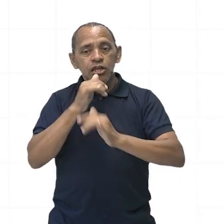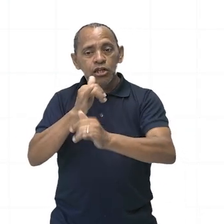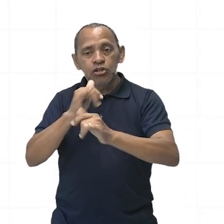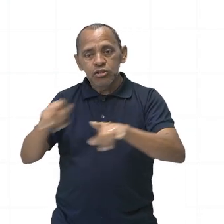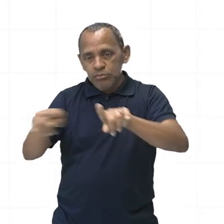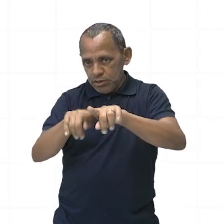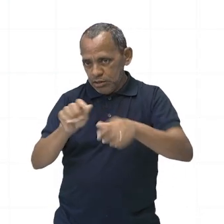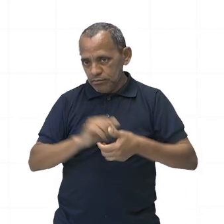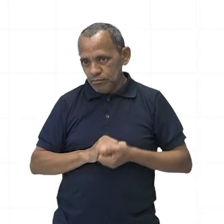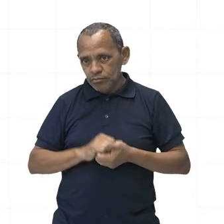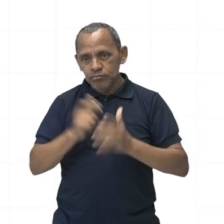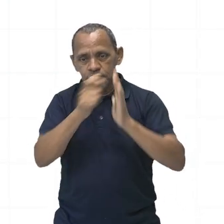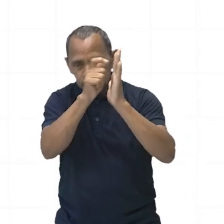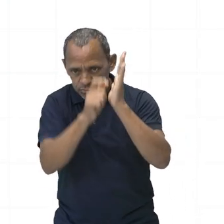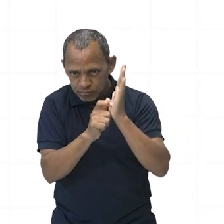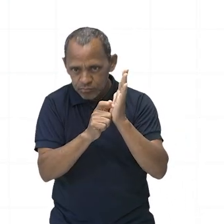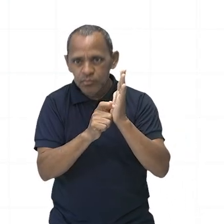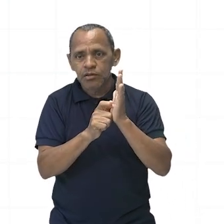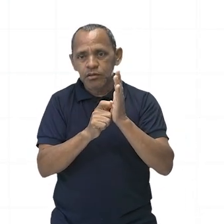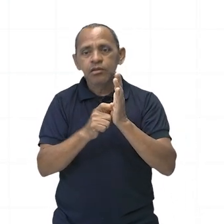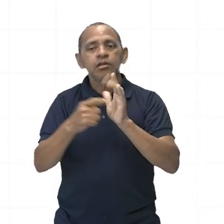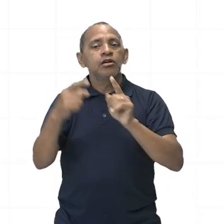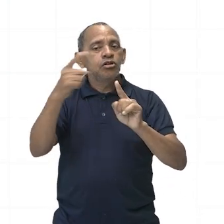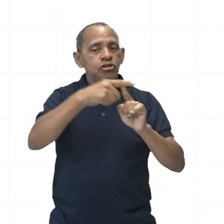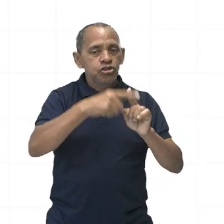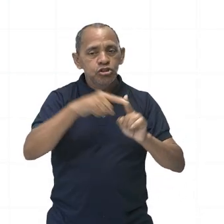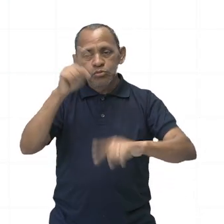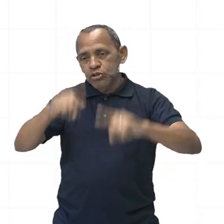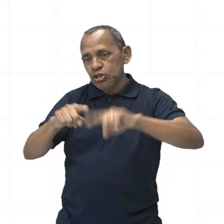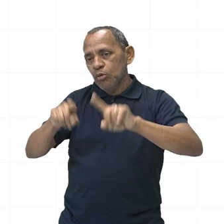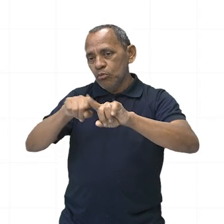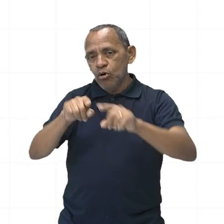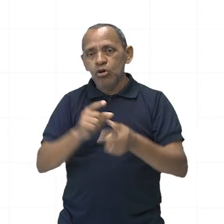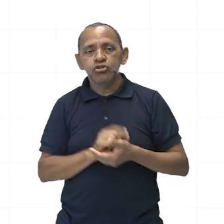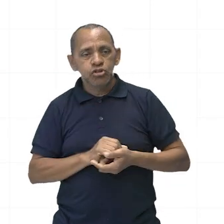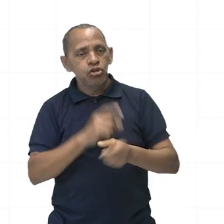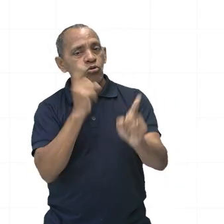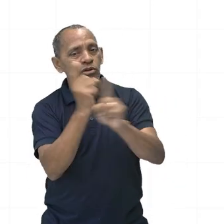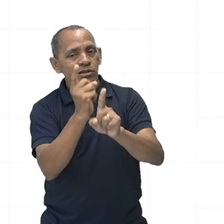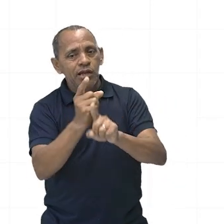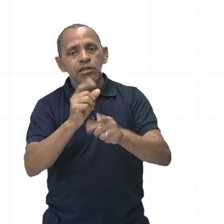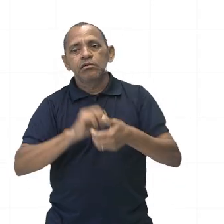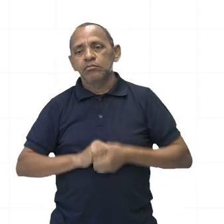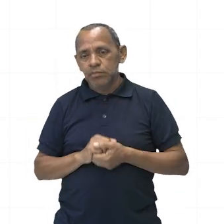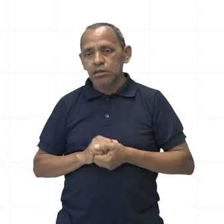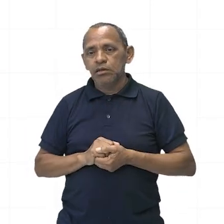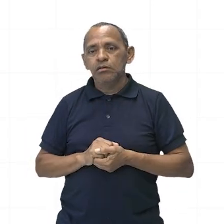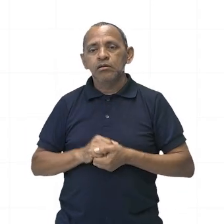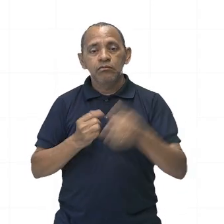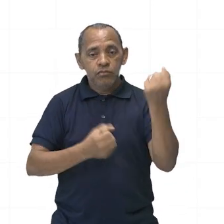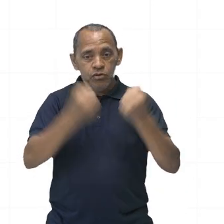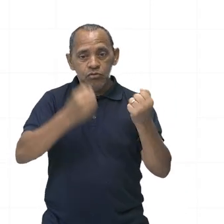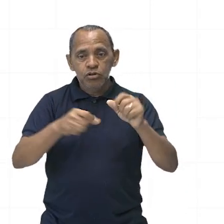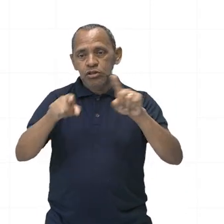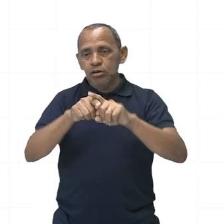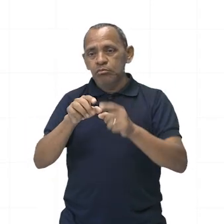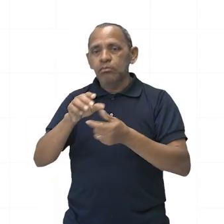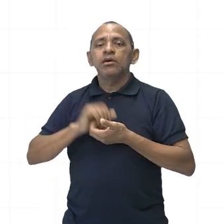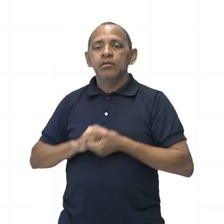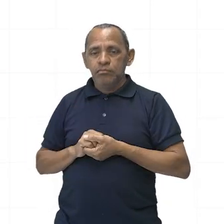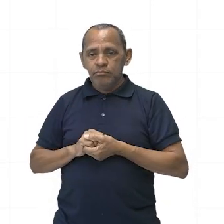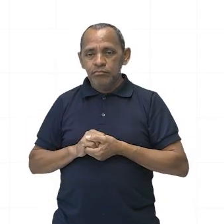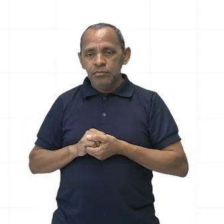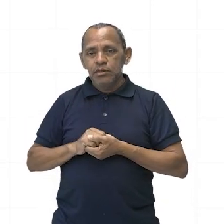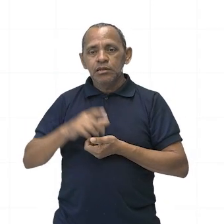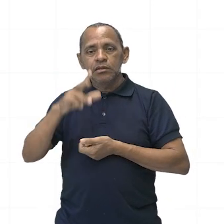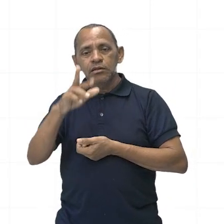em sensores, esse tipo de ultrassom pode detectar a presença de sensores de ré em veículos e sistemas de radar.